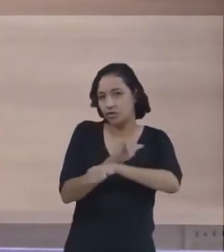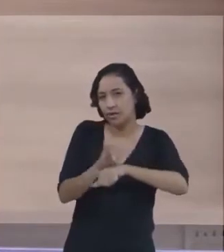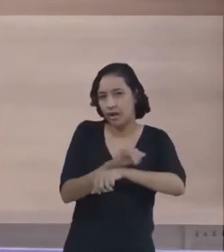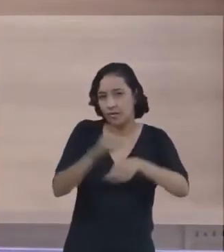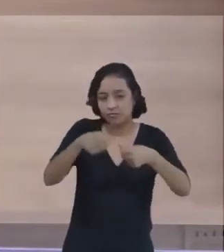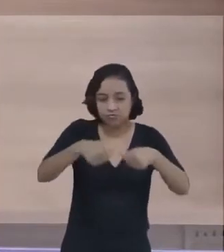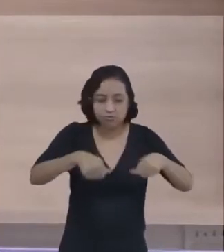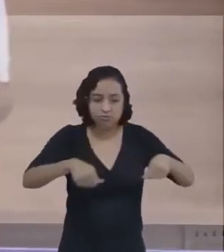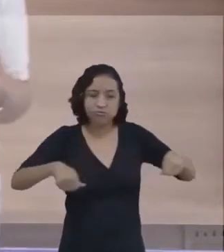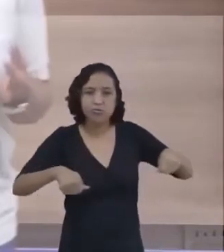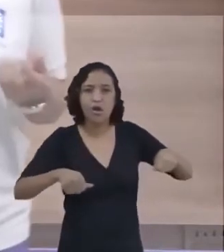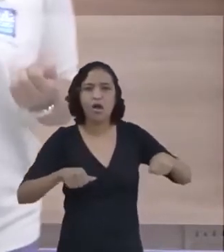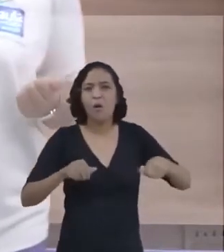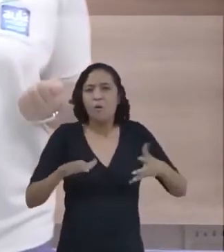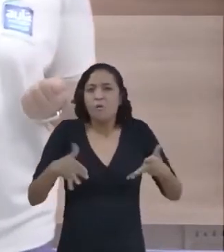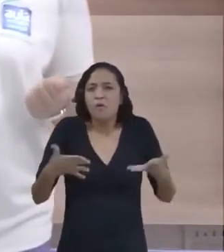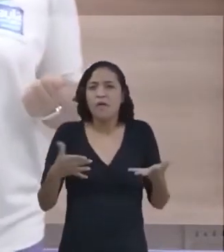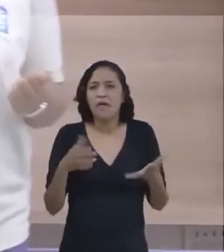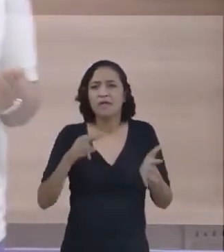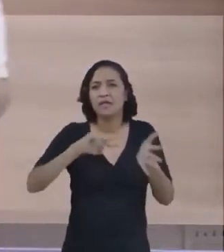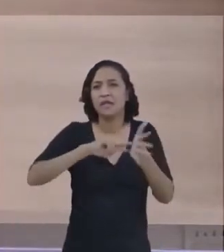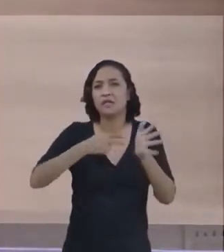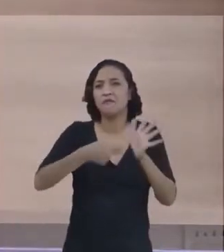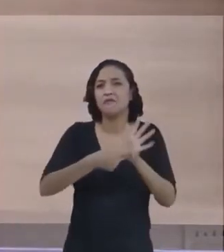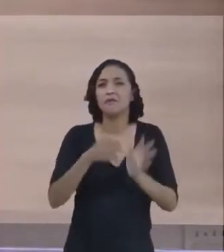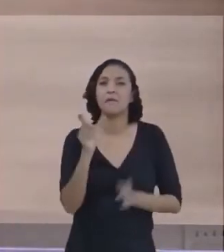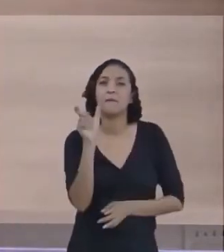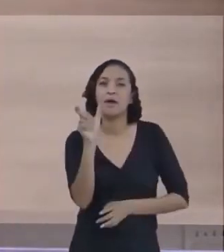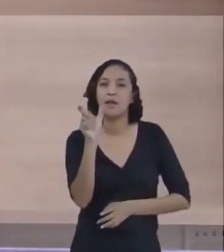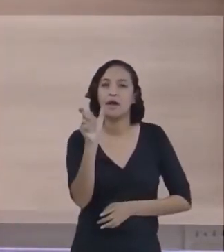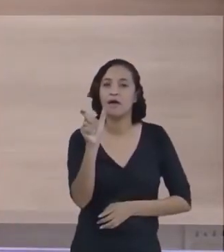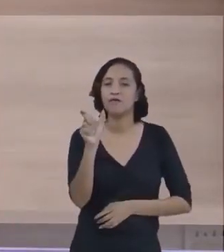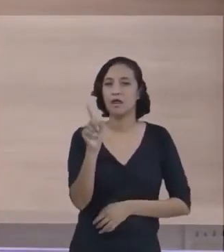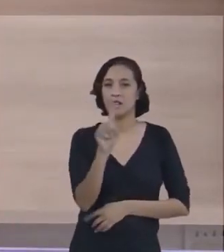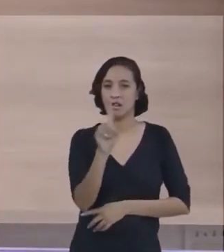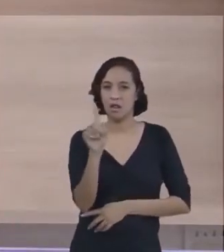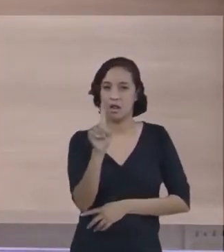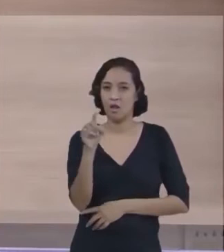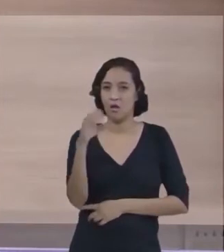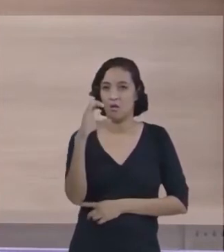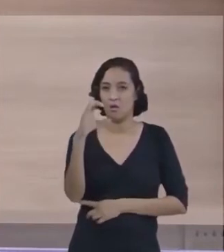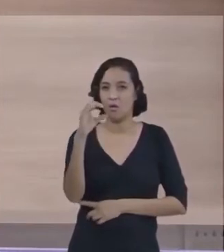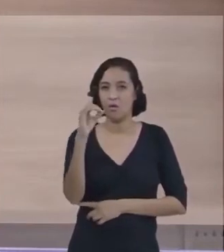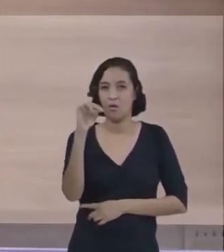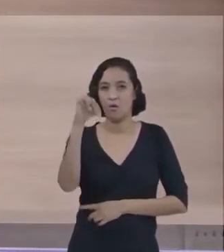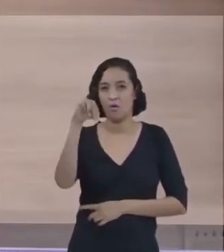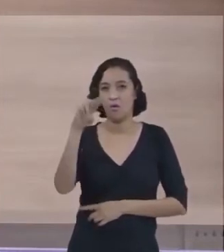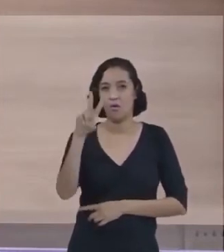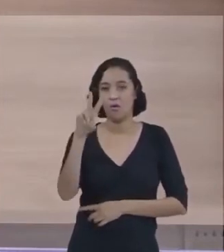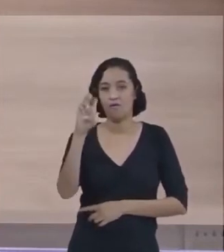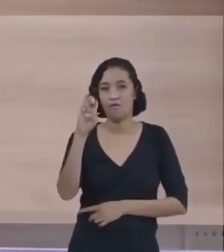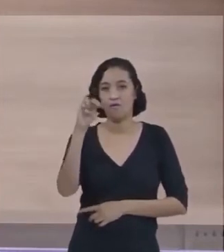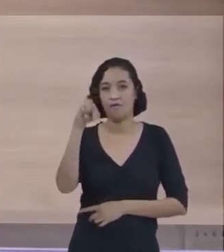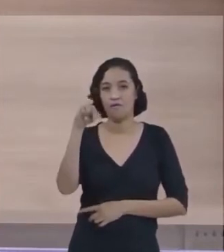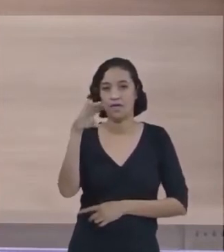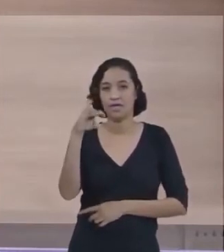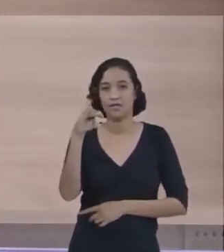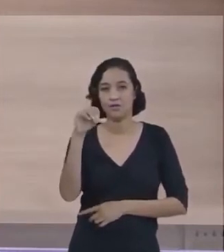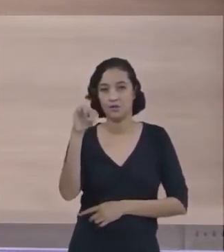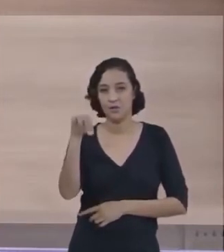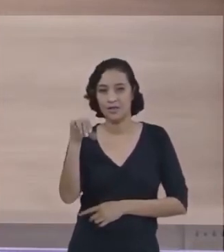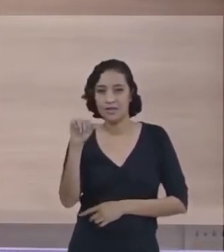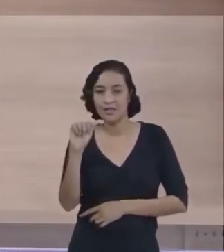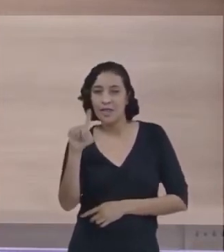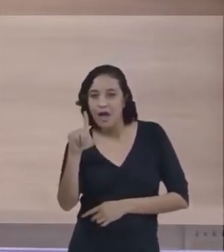O que é não convencional, crianças? O que é não convencional? Aquilo que não é muito comum das pessoas